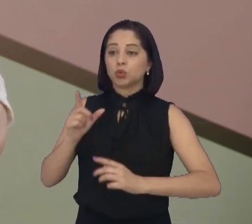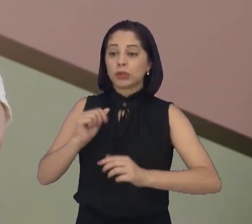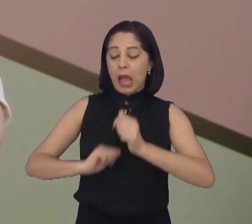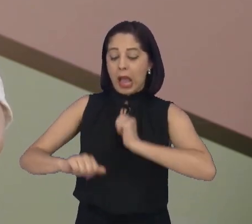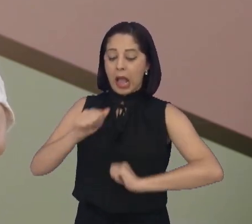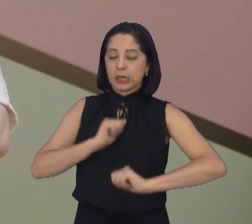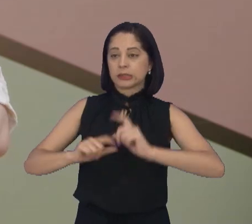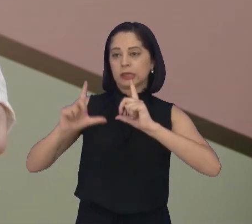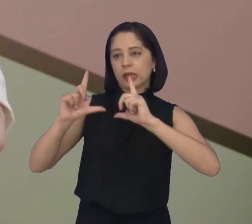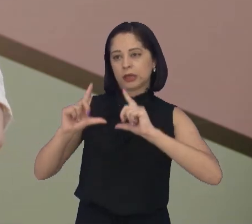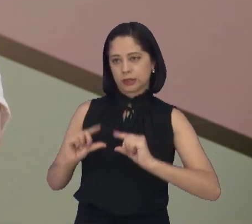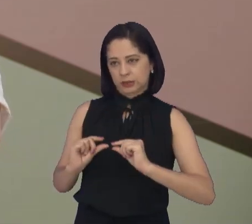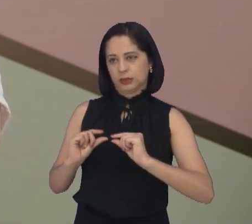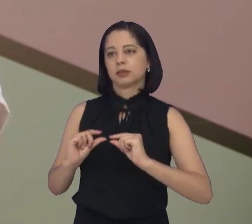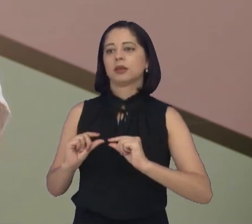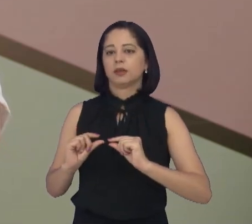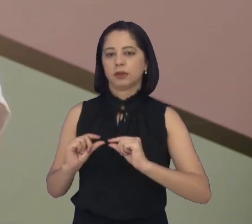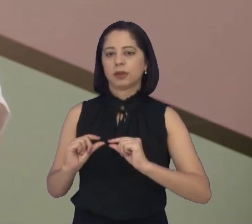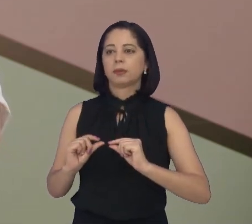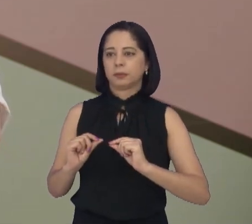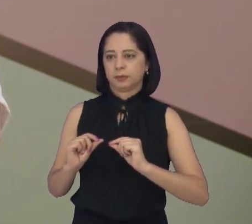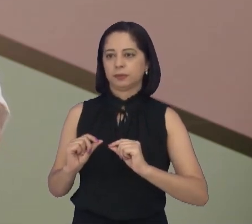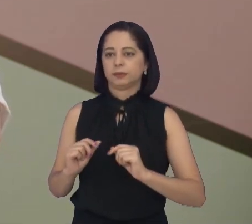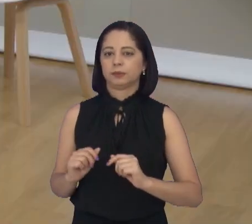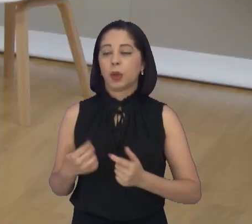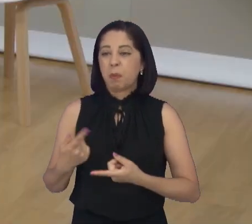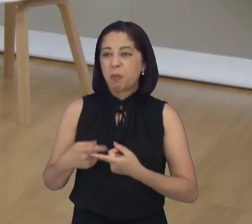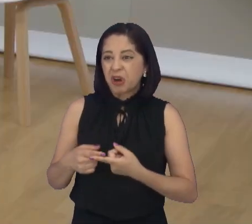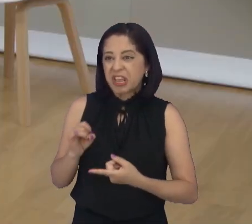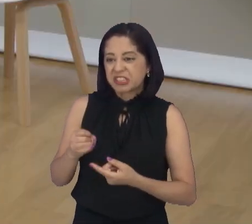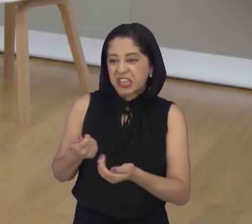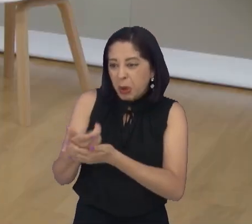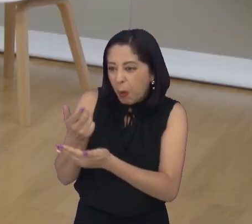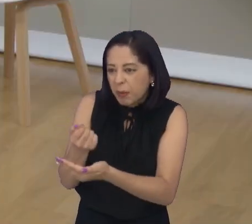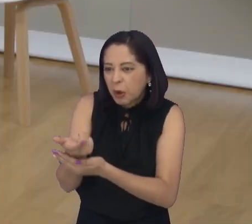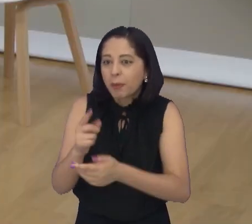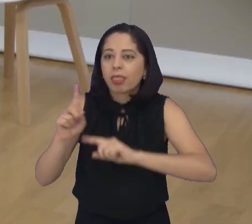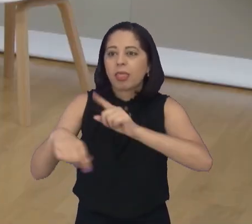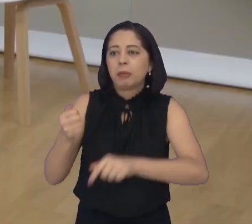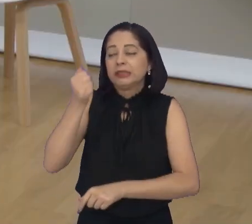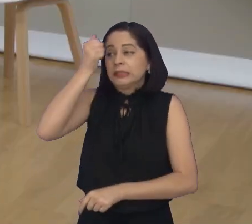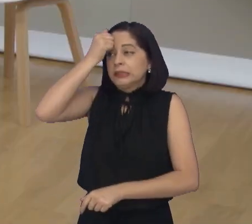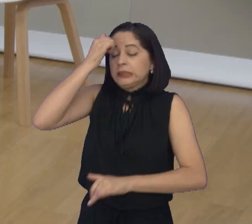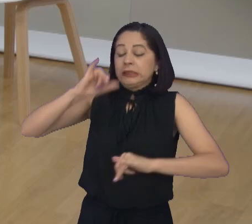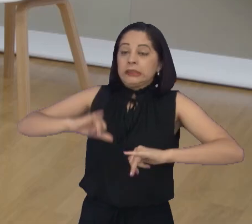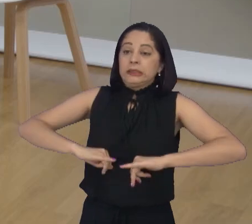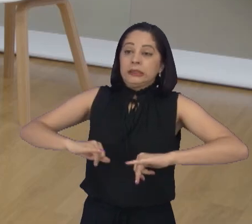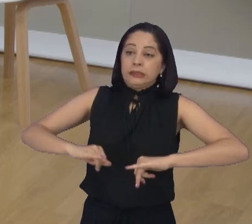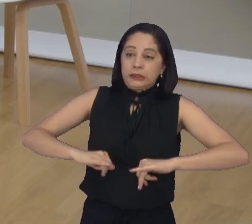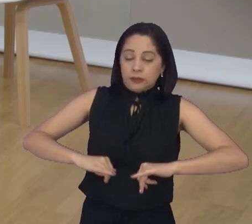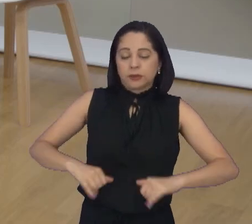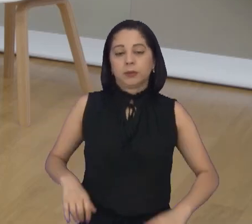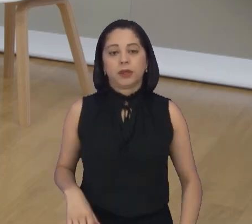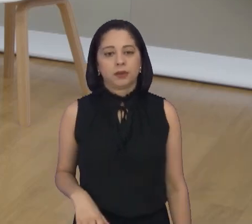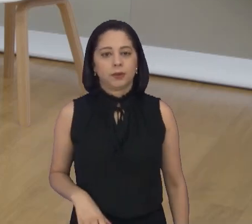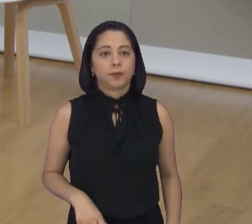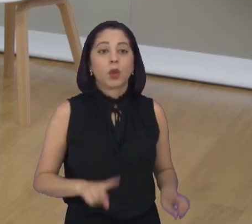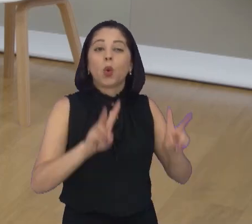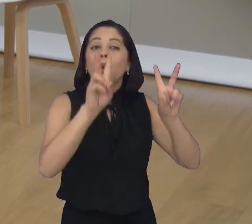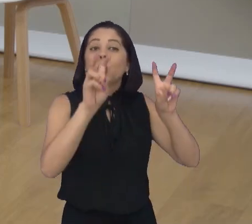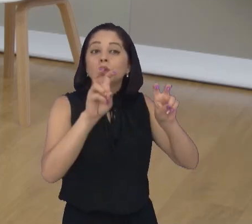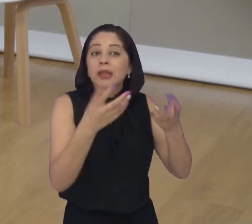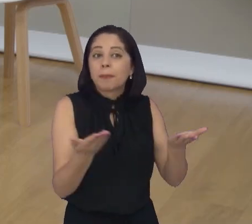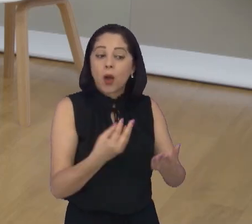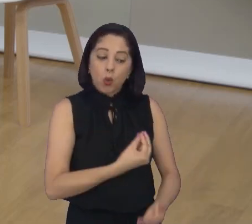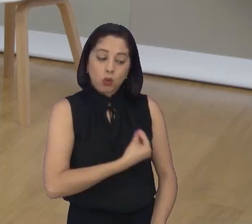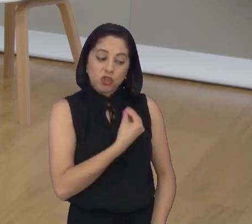outras estratégias que podem trazer um sofrimento depois, né, para a pessoa. Tá certo. E já que o tema do programa de hoje é minimalismo